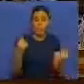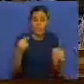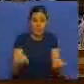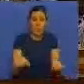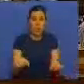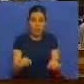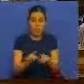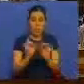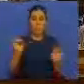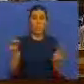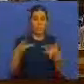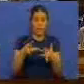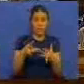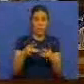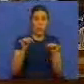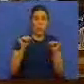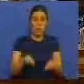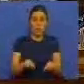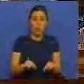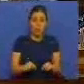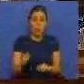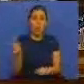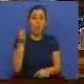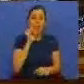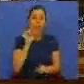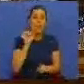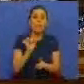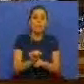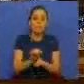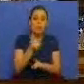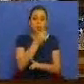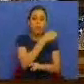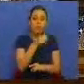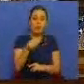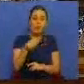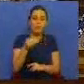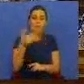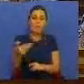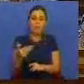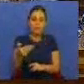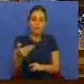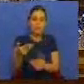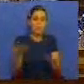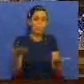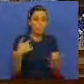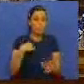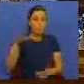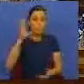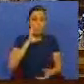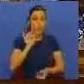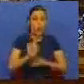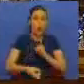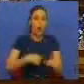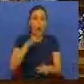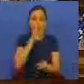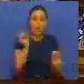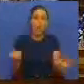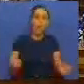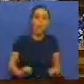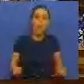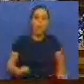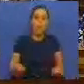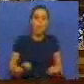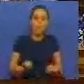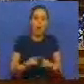na internet. Estão hoje e com data de 2007. Não sabemos o que aconteceria se não existisse